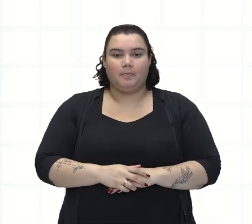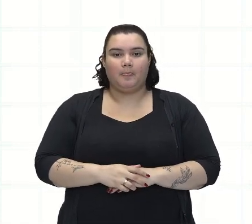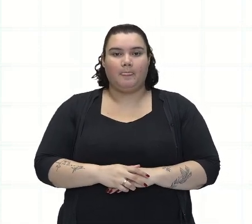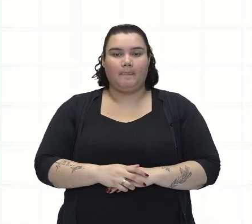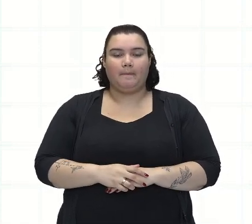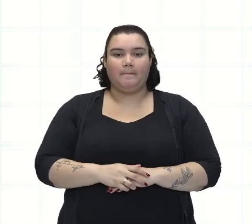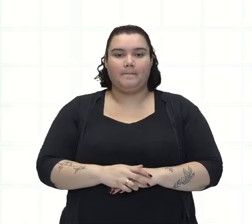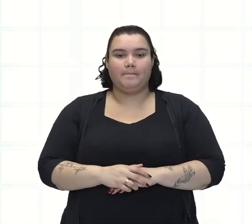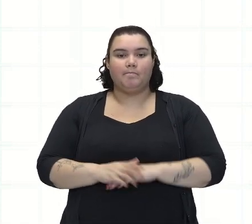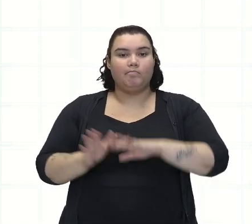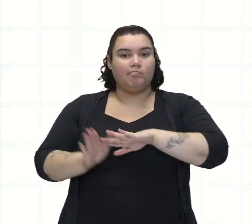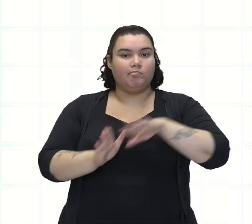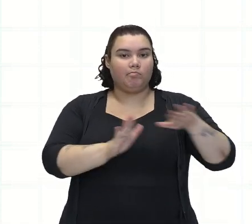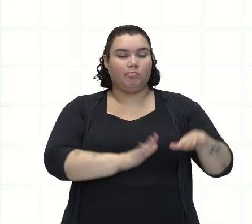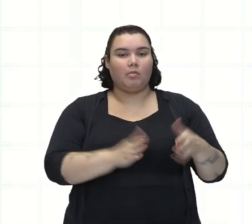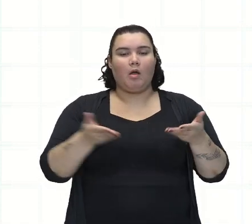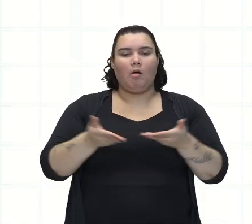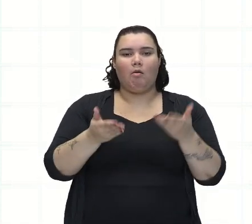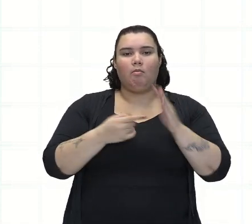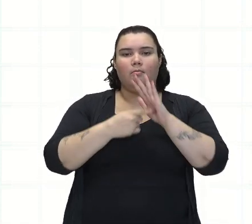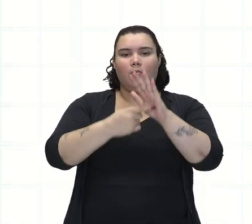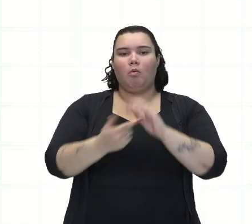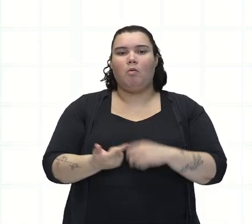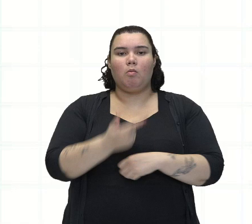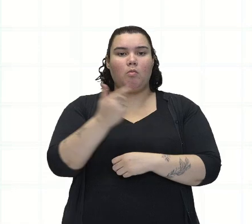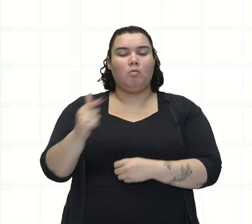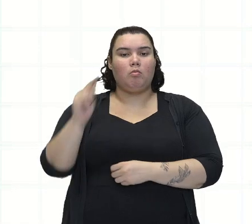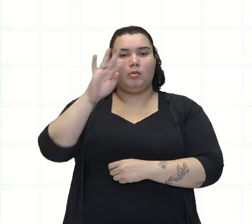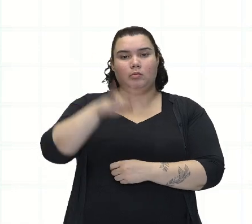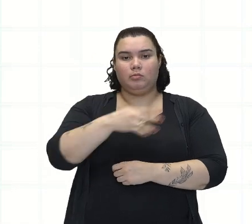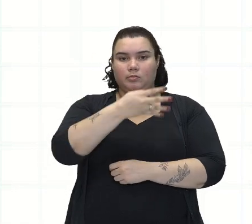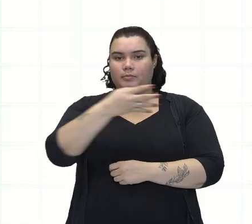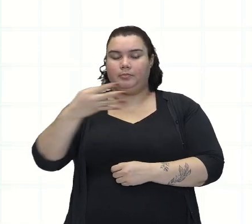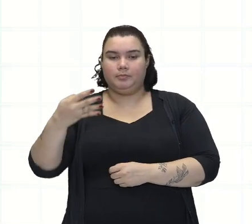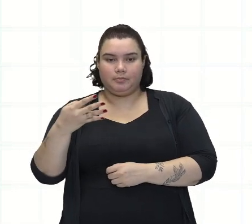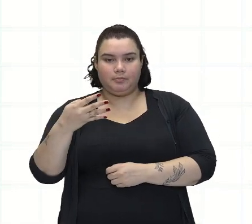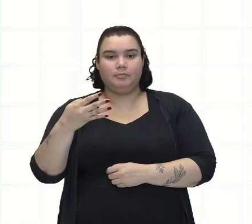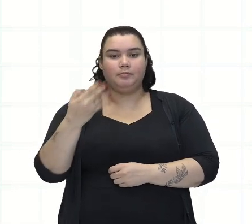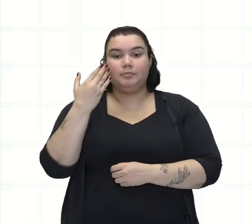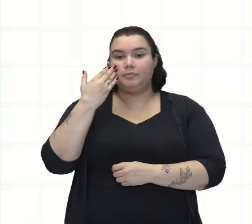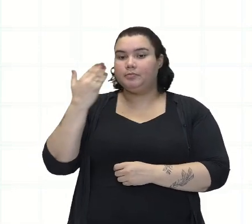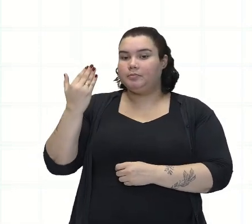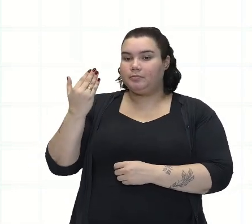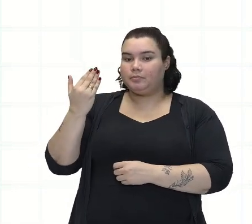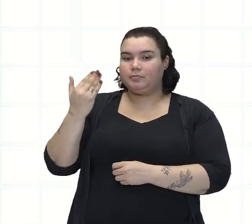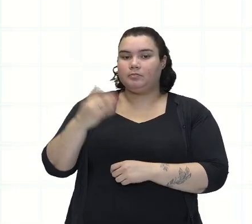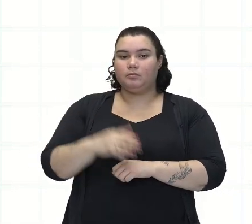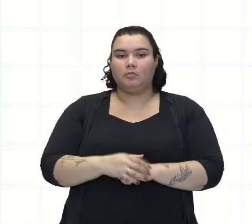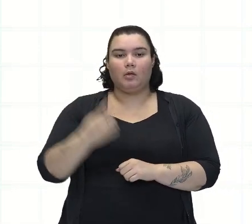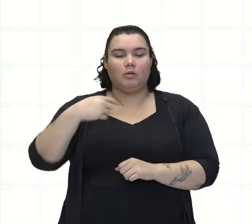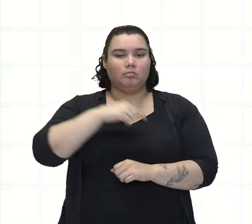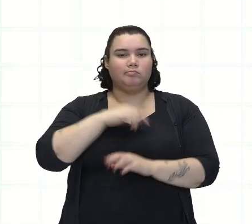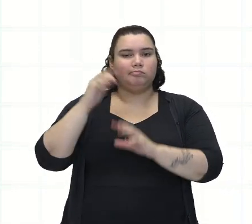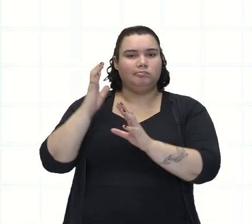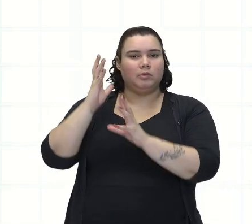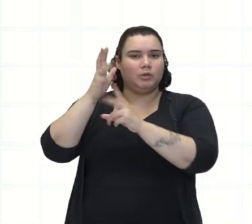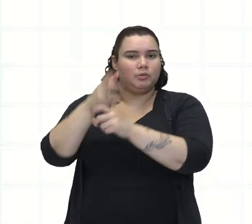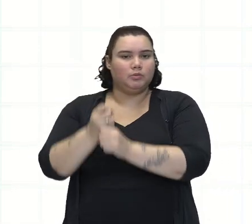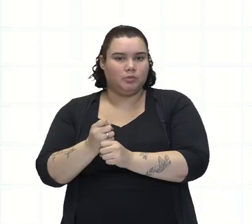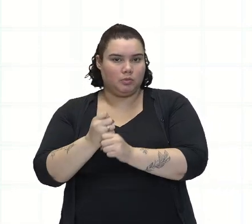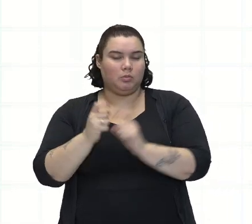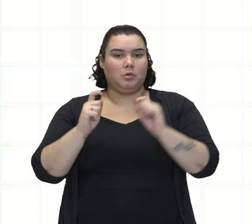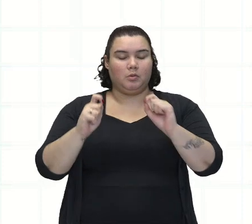Agora, vamos ver uma outra tabelinha. Acompanha aí na tela outra tabelinha, só para a gente recapitular o que